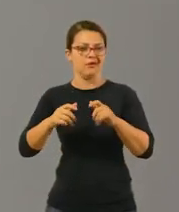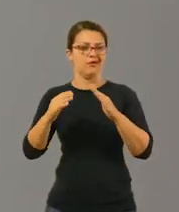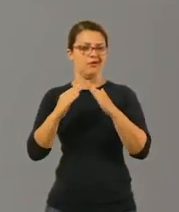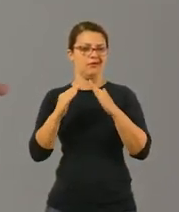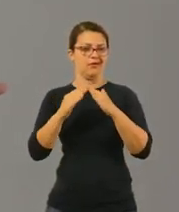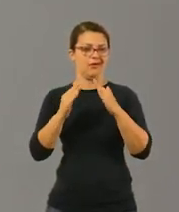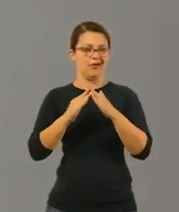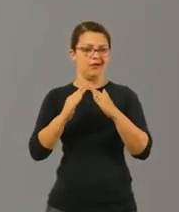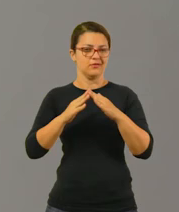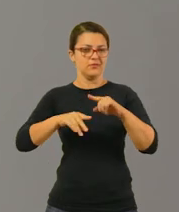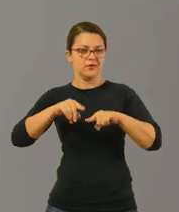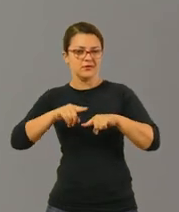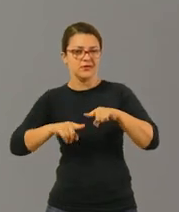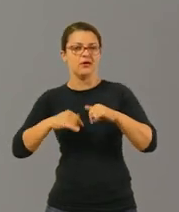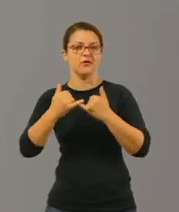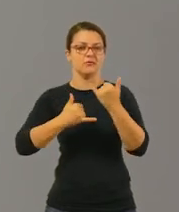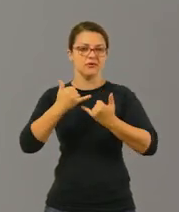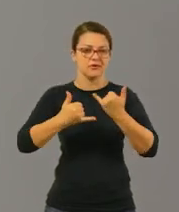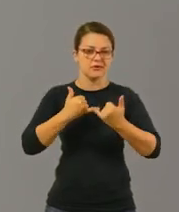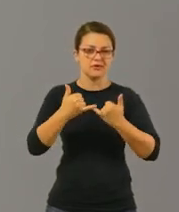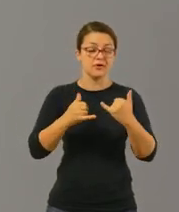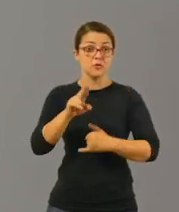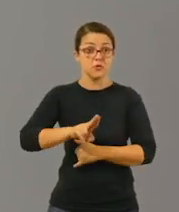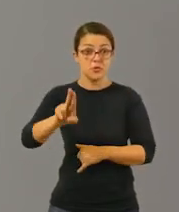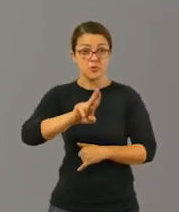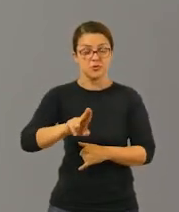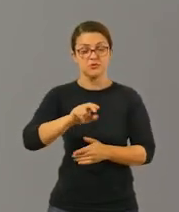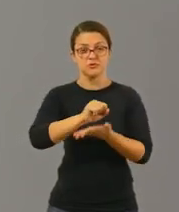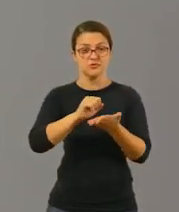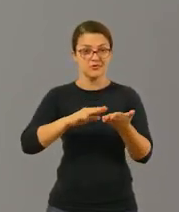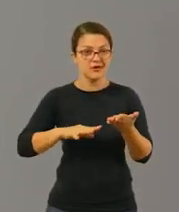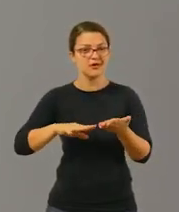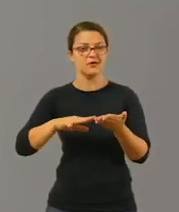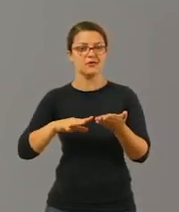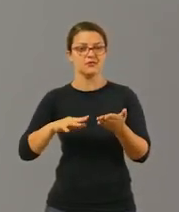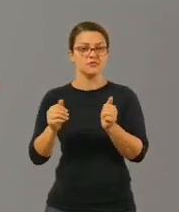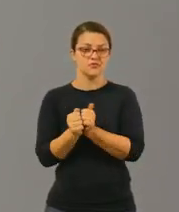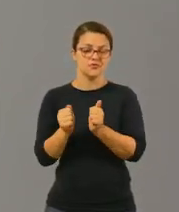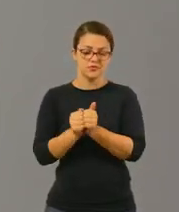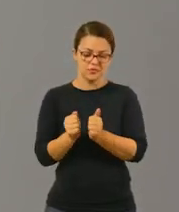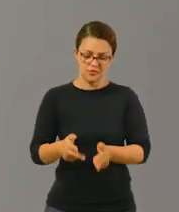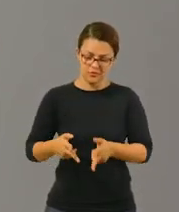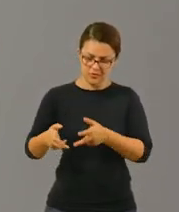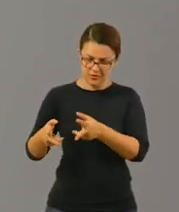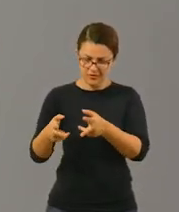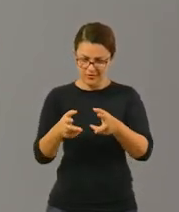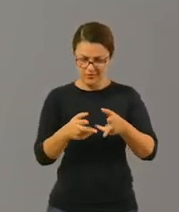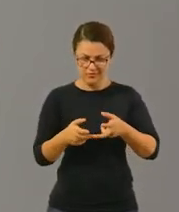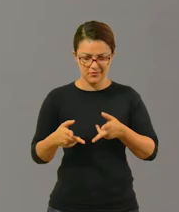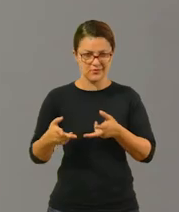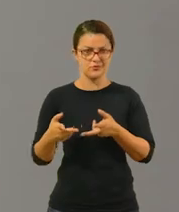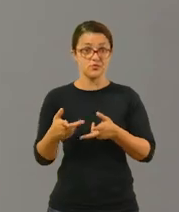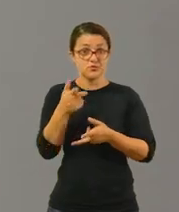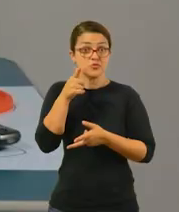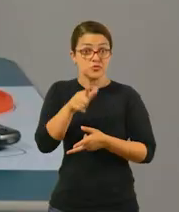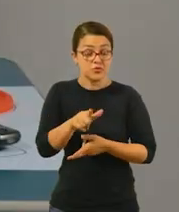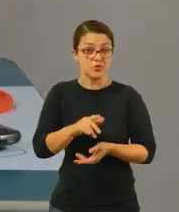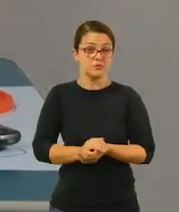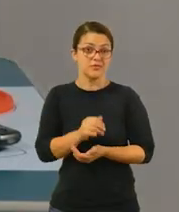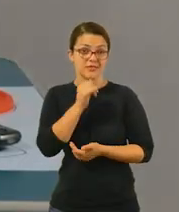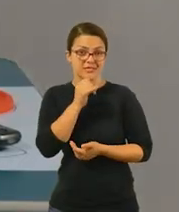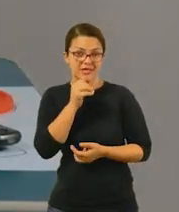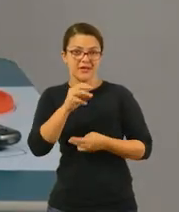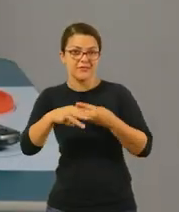esse material que vocês brincam, que vocês usam, que vocês realizam as atividades com eles, porque vocês perceberam que muitos aqui a gente está repetindo,